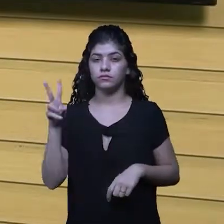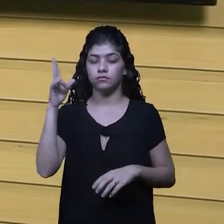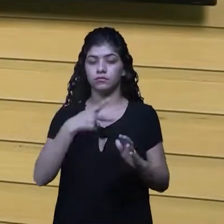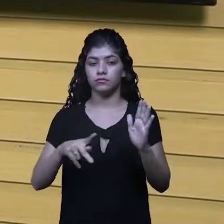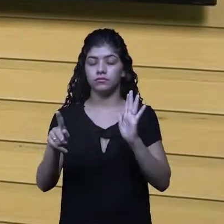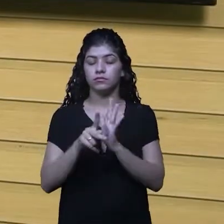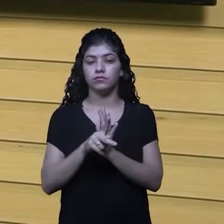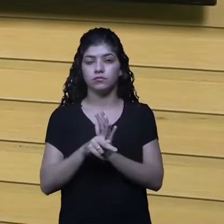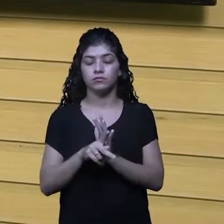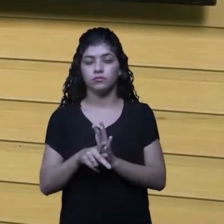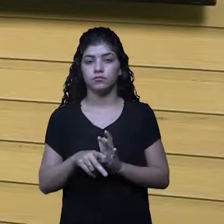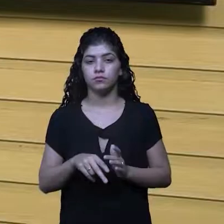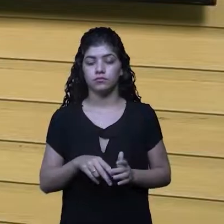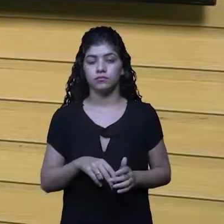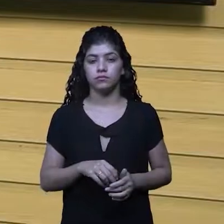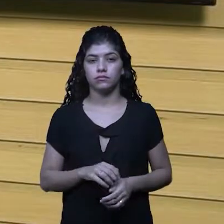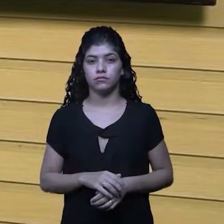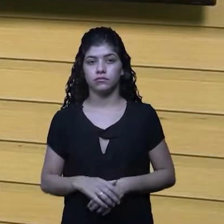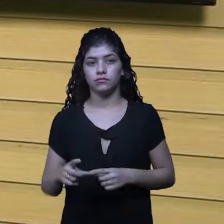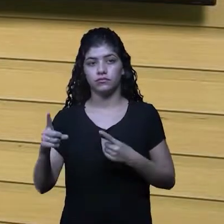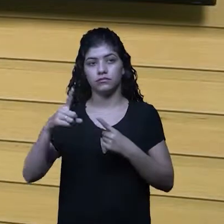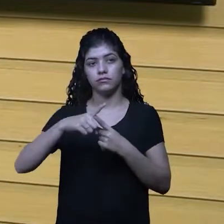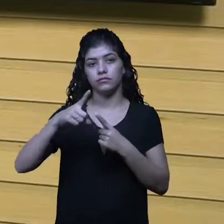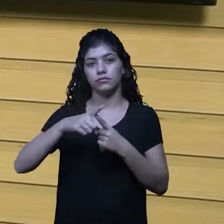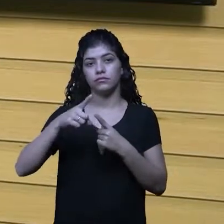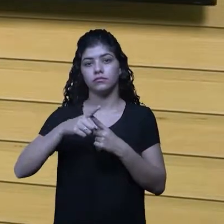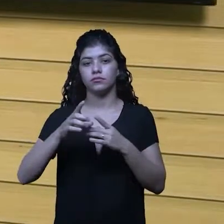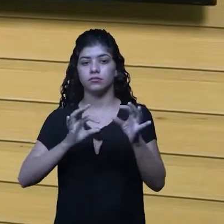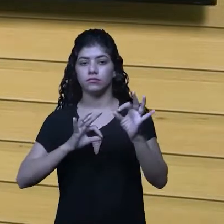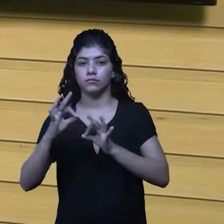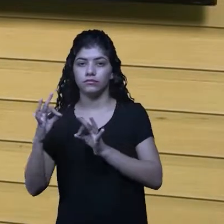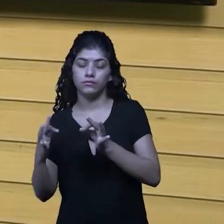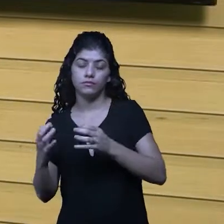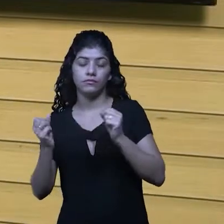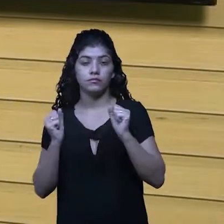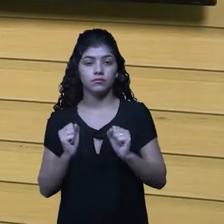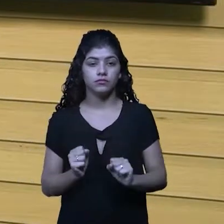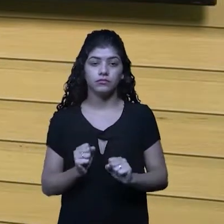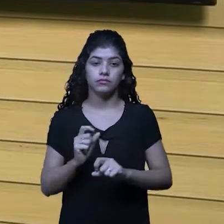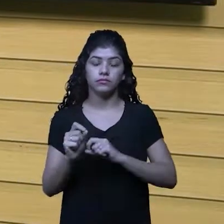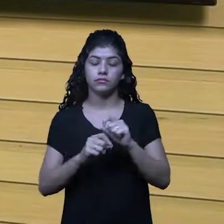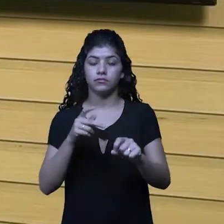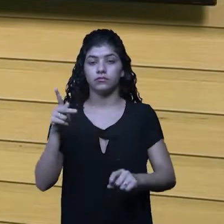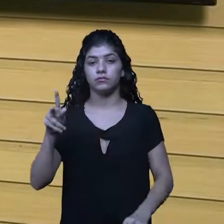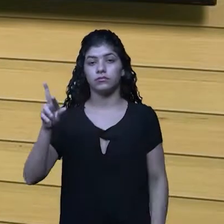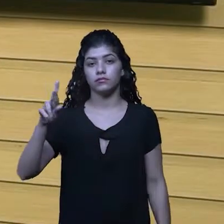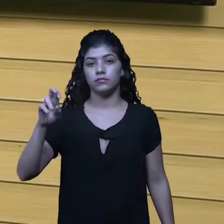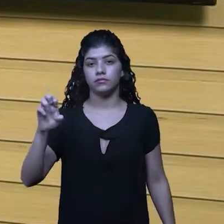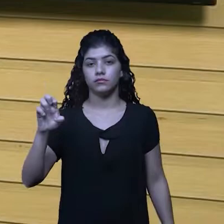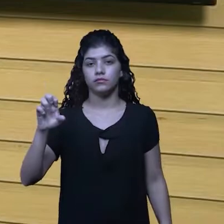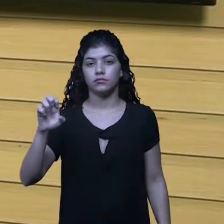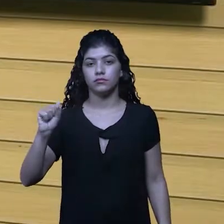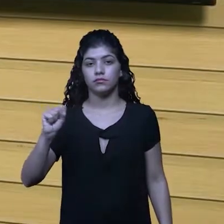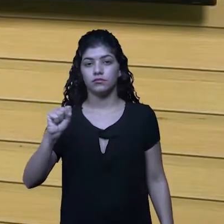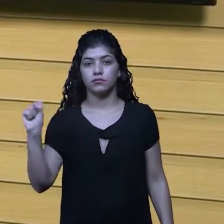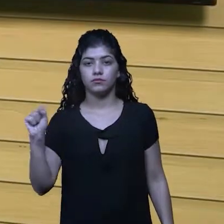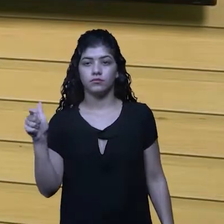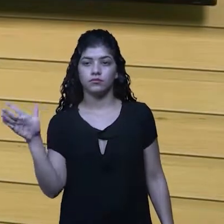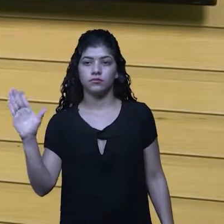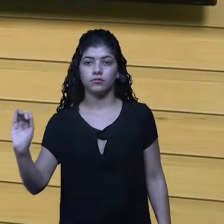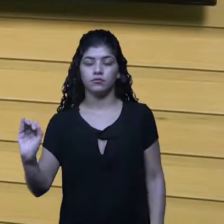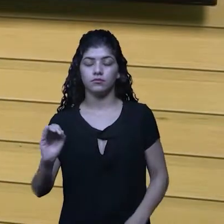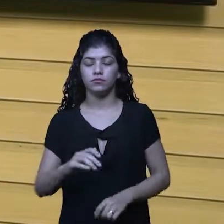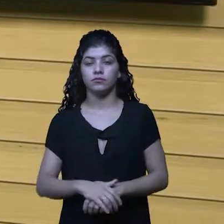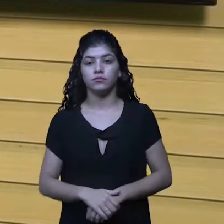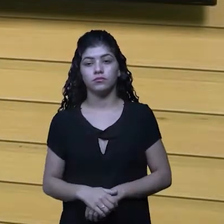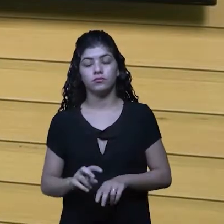do instrumento para aquele tipo de medida. Pode ser pressão, volume, área,